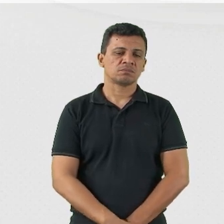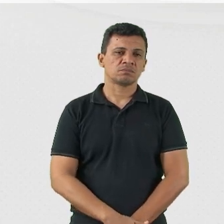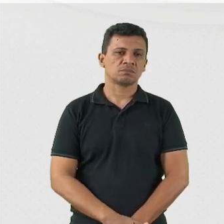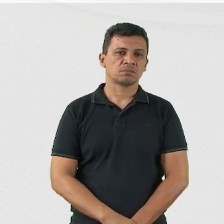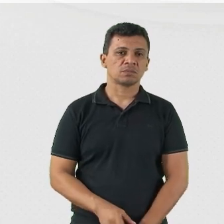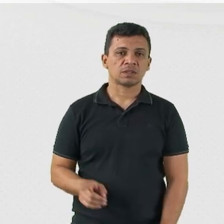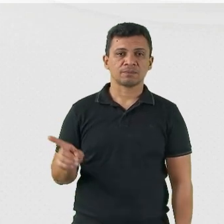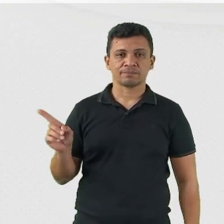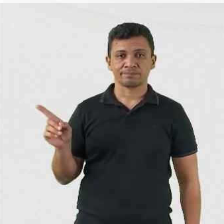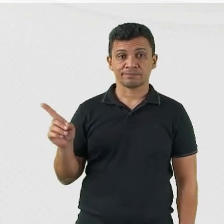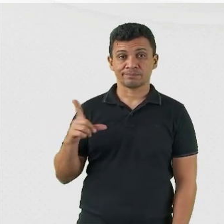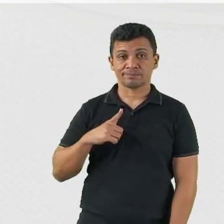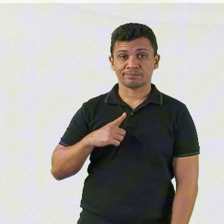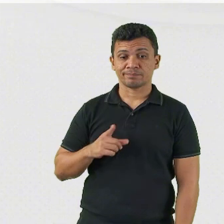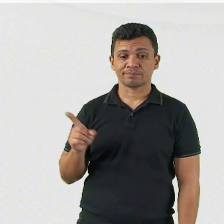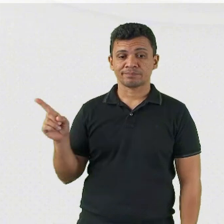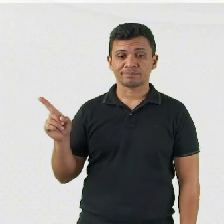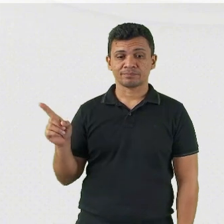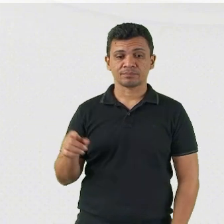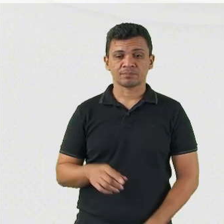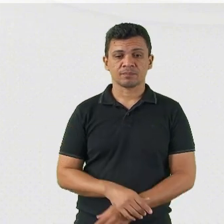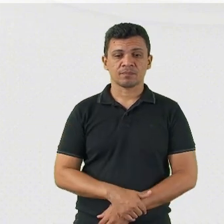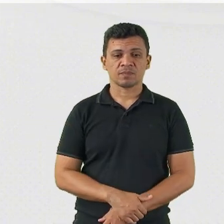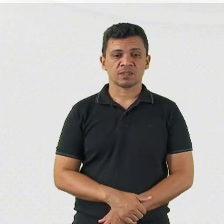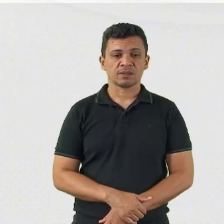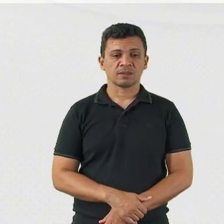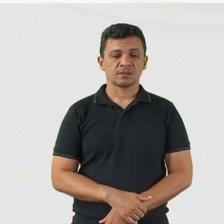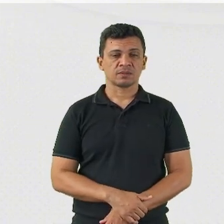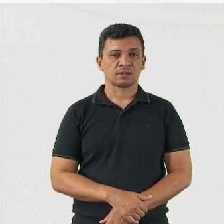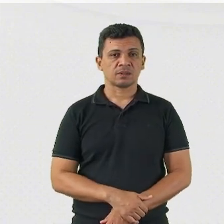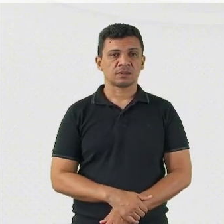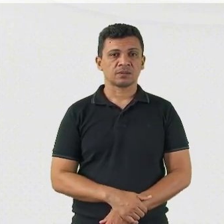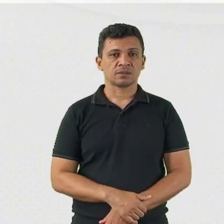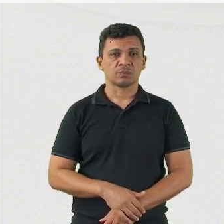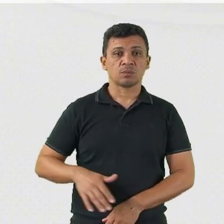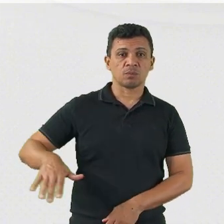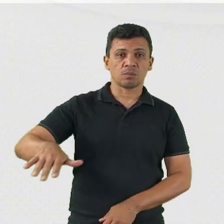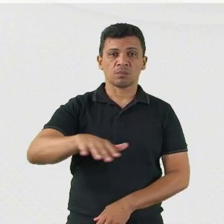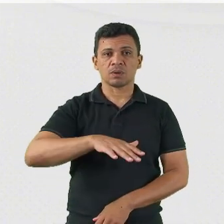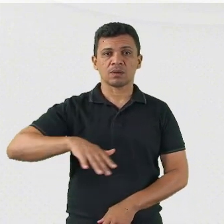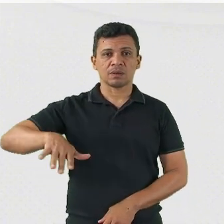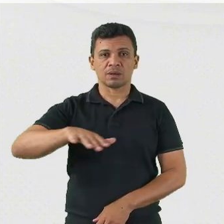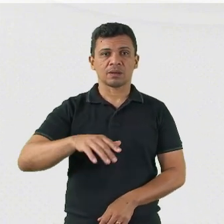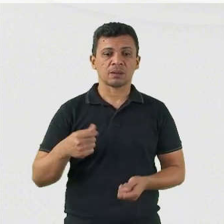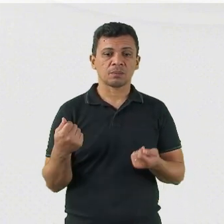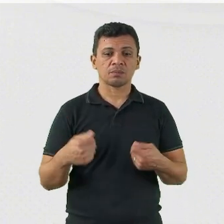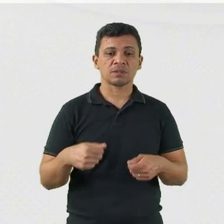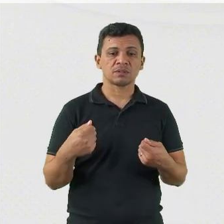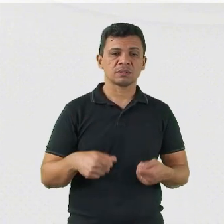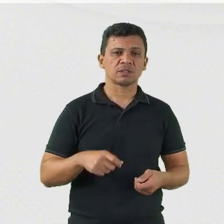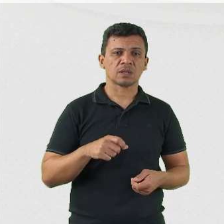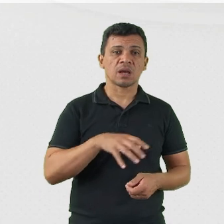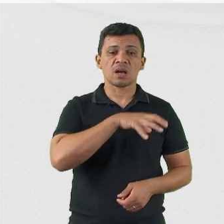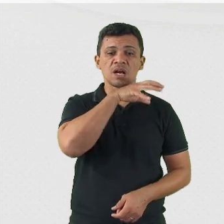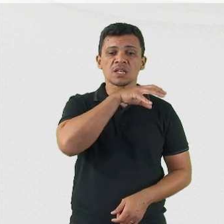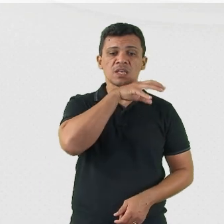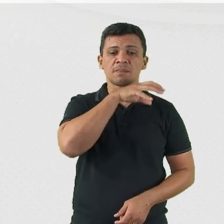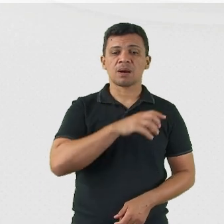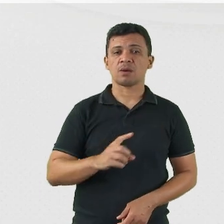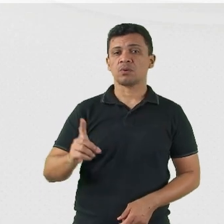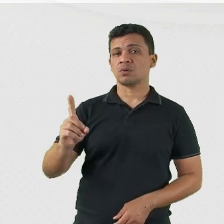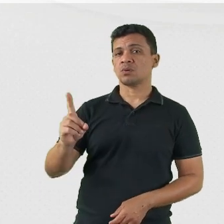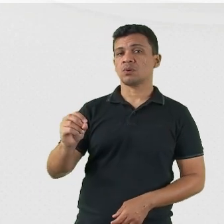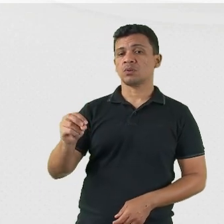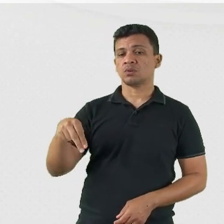eu tenho ali mundo dependente de donkeys. O nosso animal é